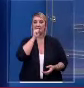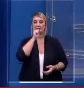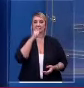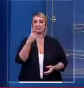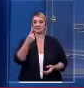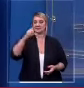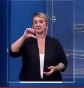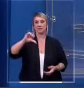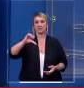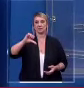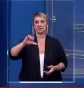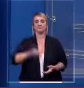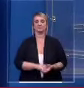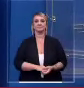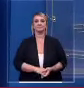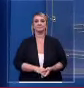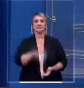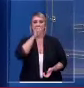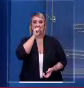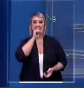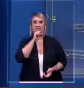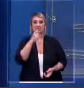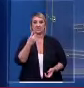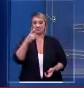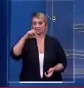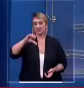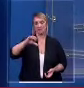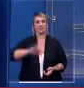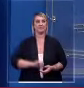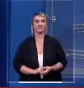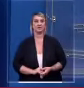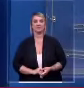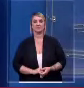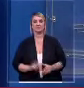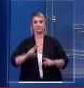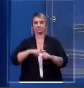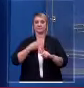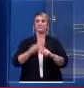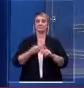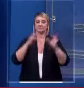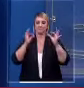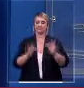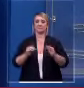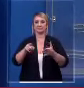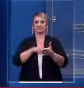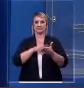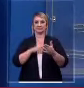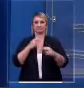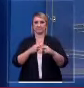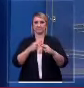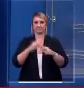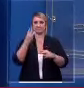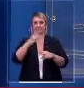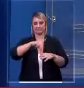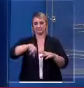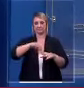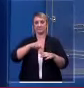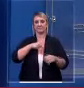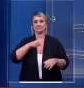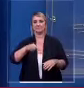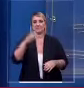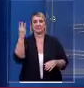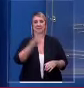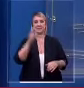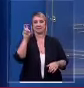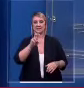número 19. Laranja, 19. Dupla cena, modalidade das loterias Caixa, com 3 sorteios semanais, às